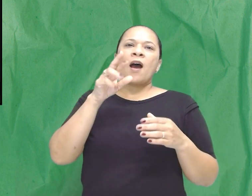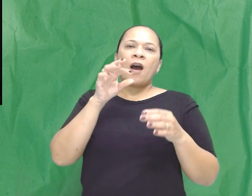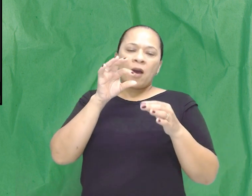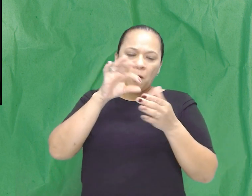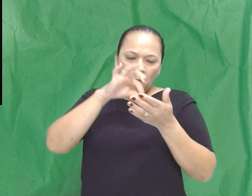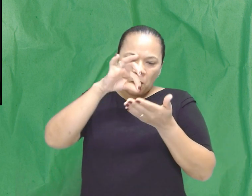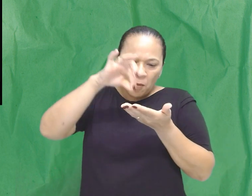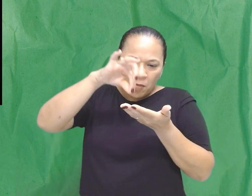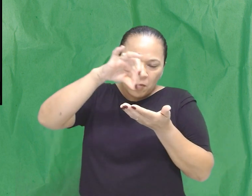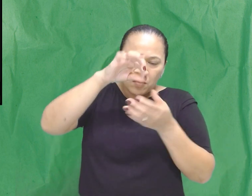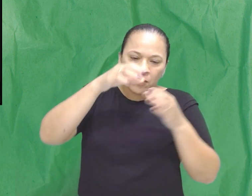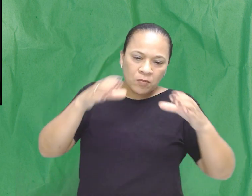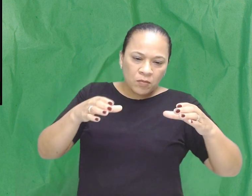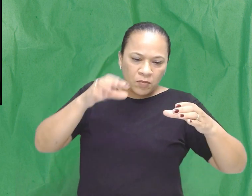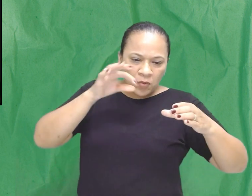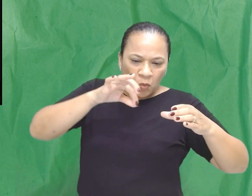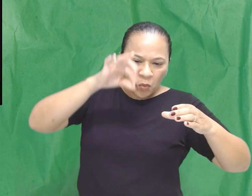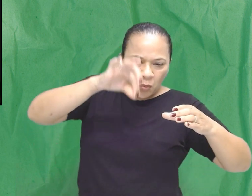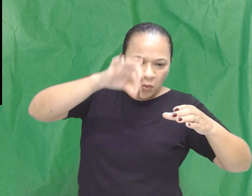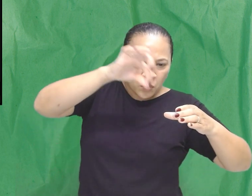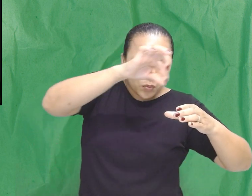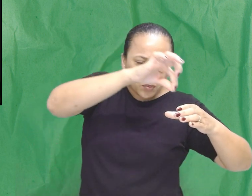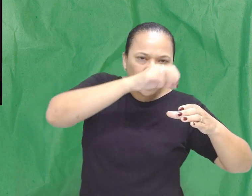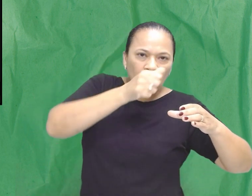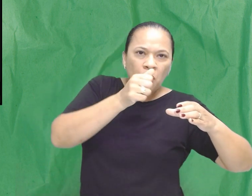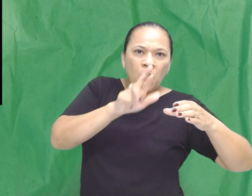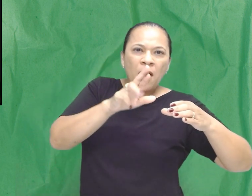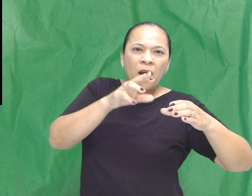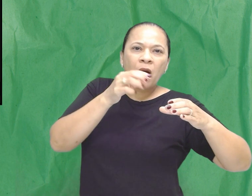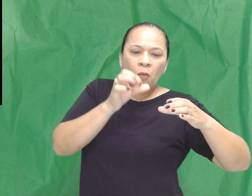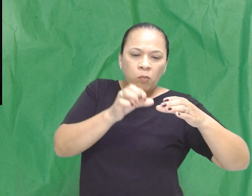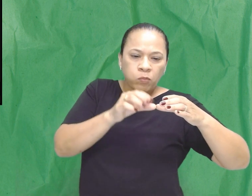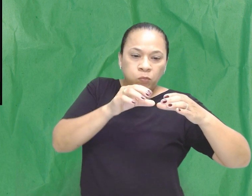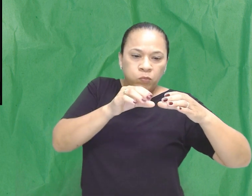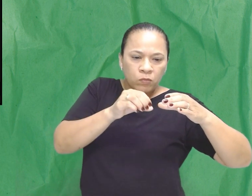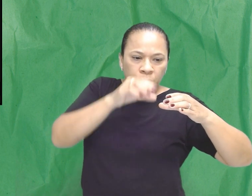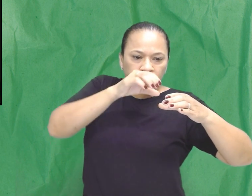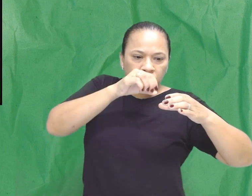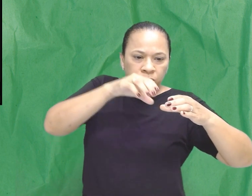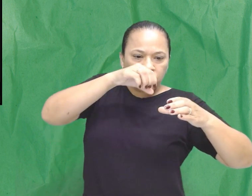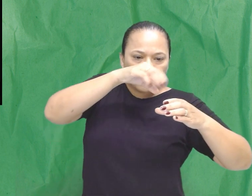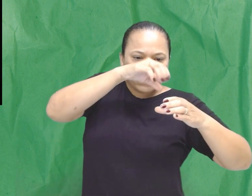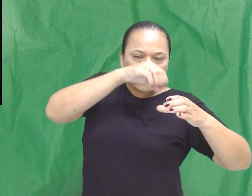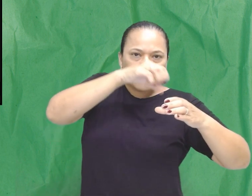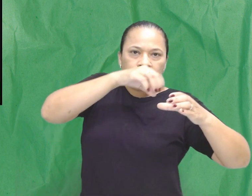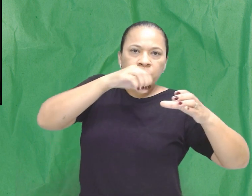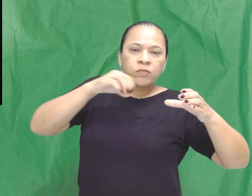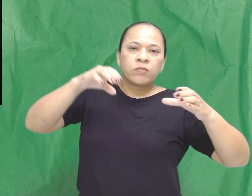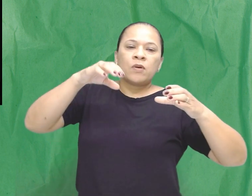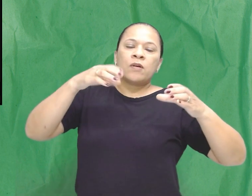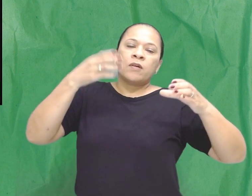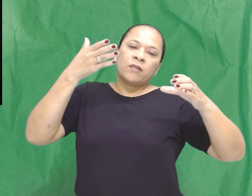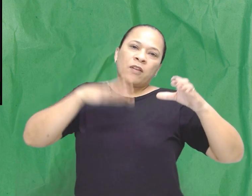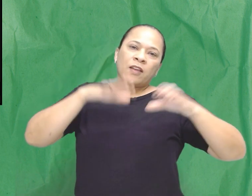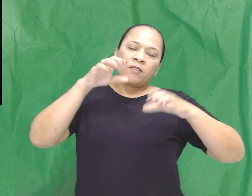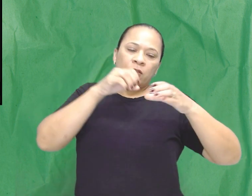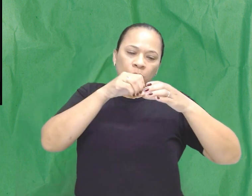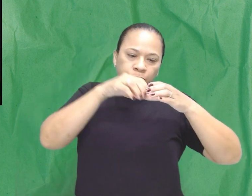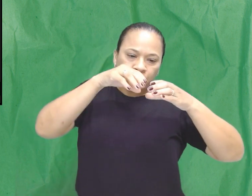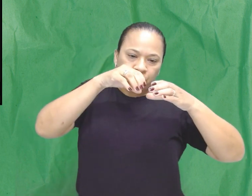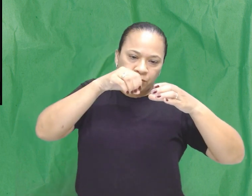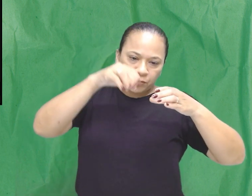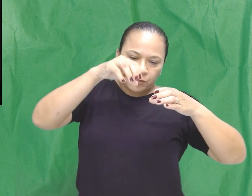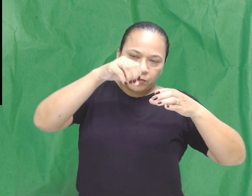a chegada do ponto desejado, você deixe aquele glacê repousando por alguns minutinhos, tá? Você vai ver que pode ser que subam algumas bolhas